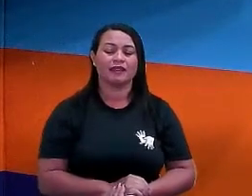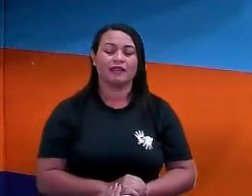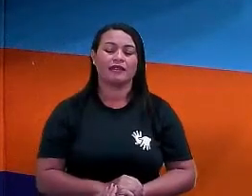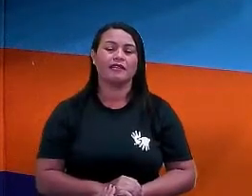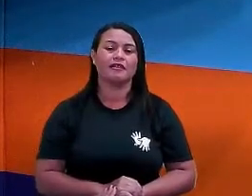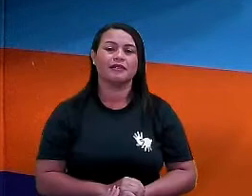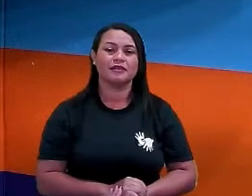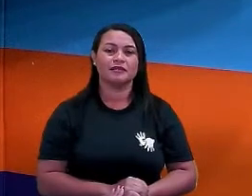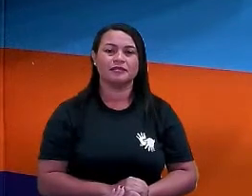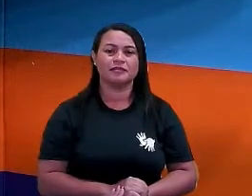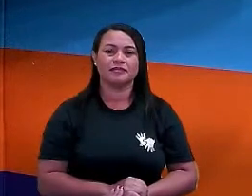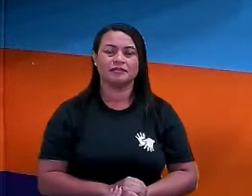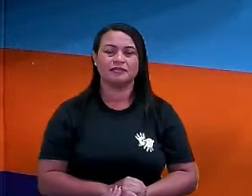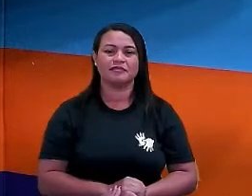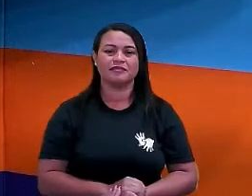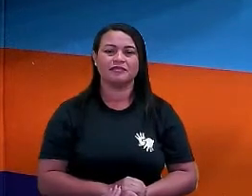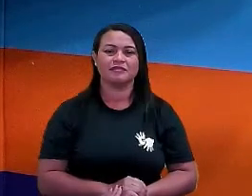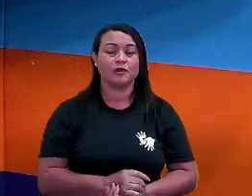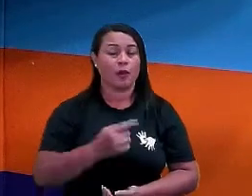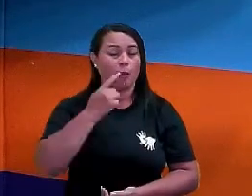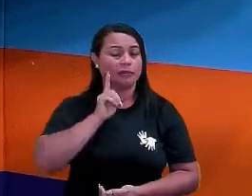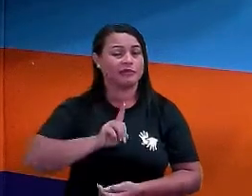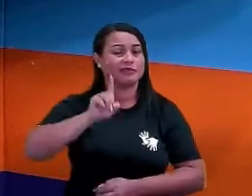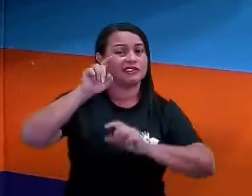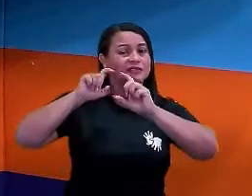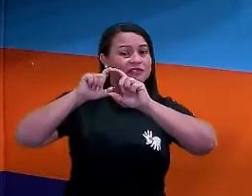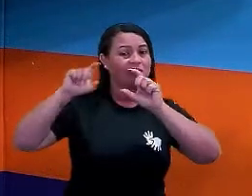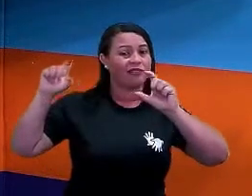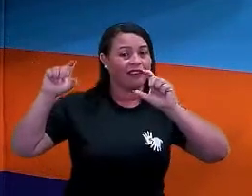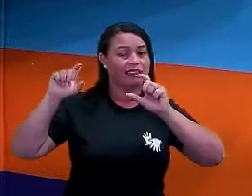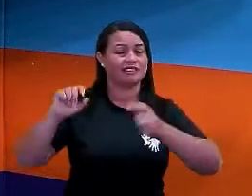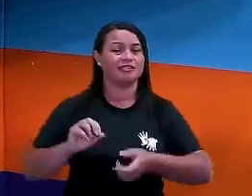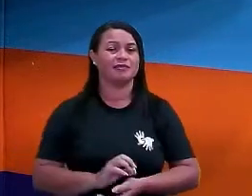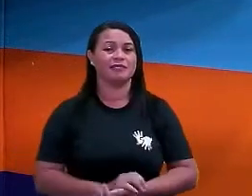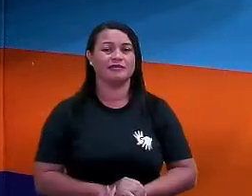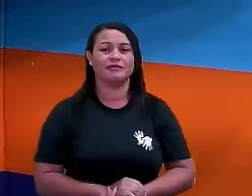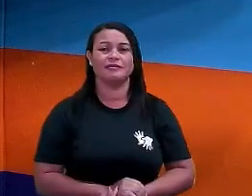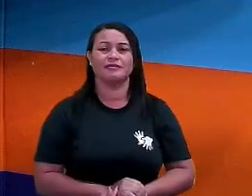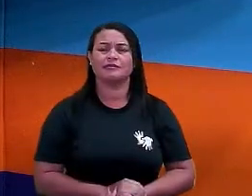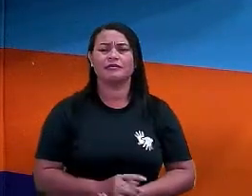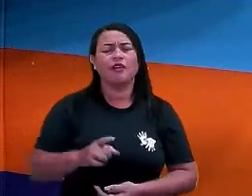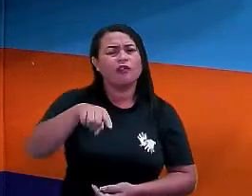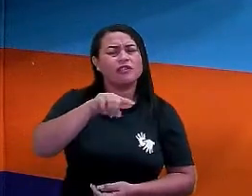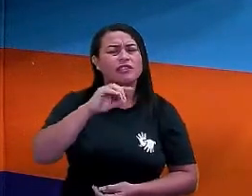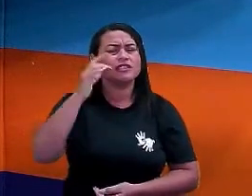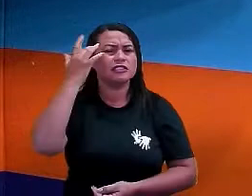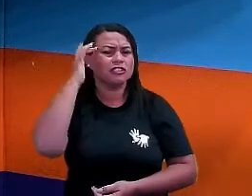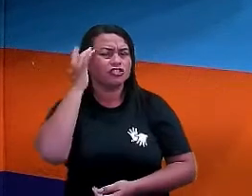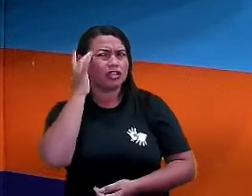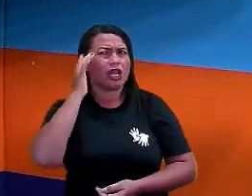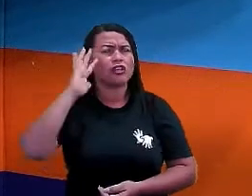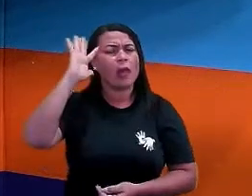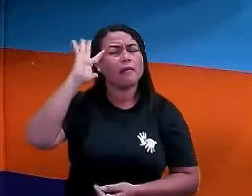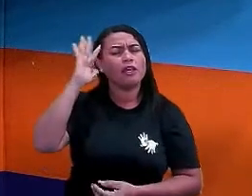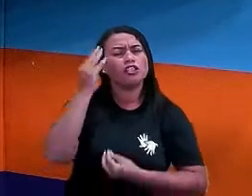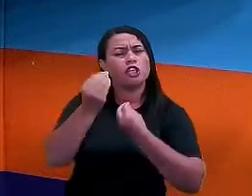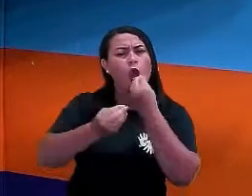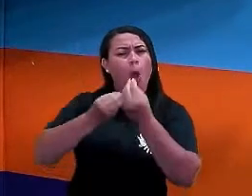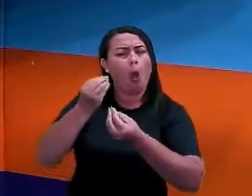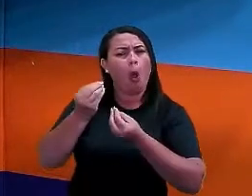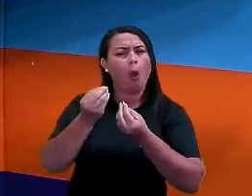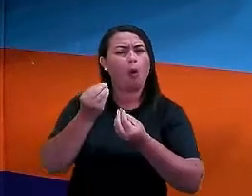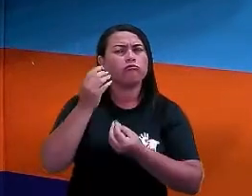you think things will be different? Do you think things will be different? Você acha, você imagina que